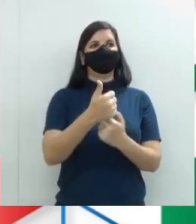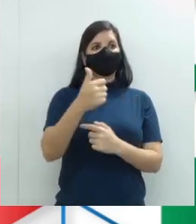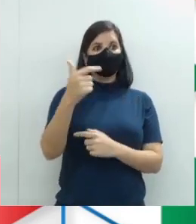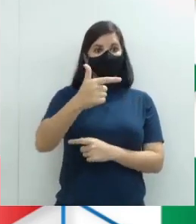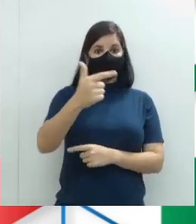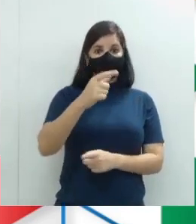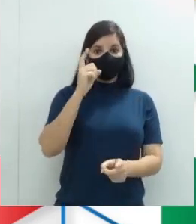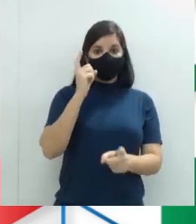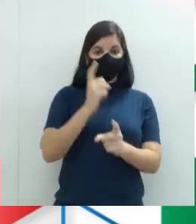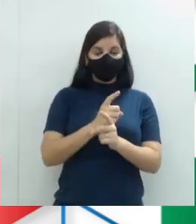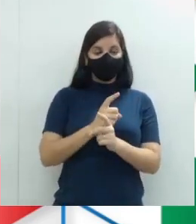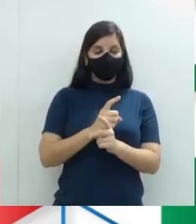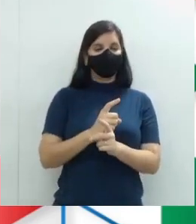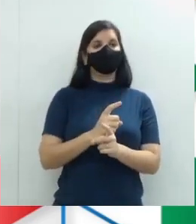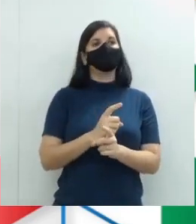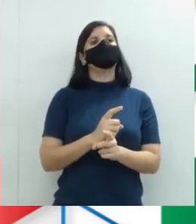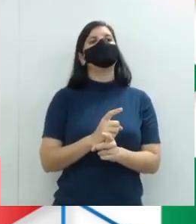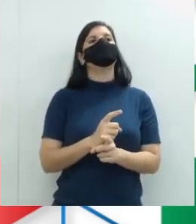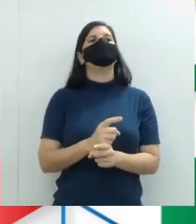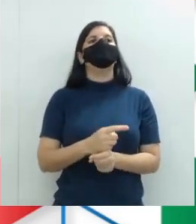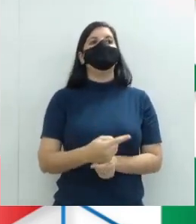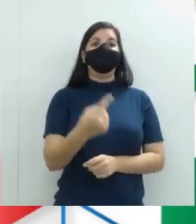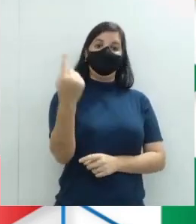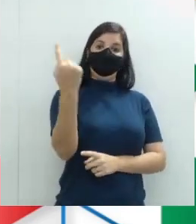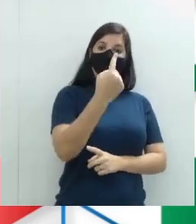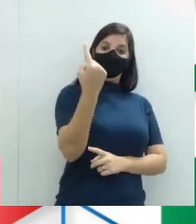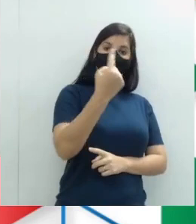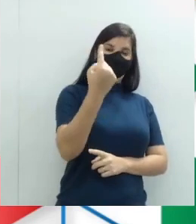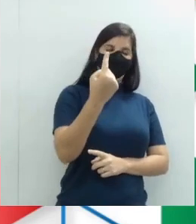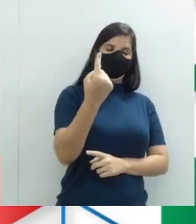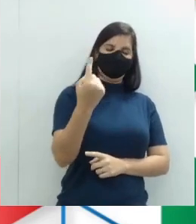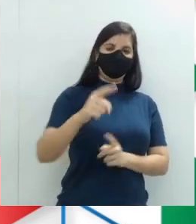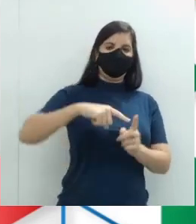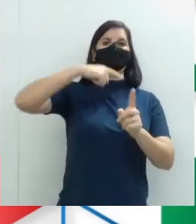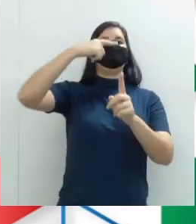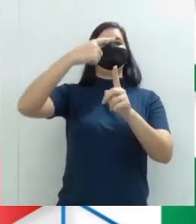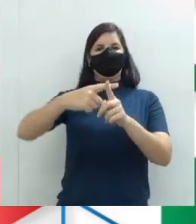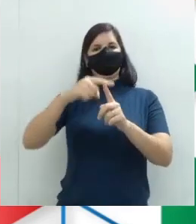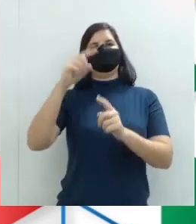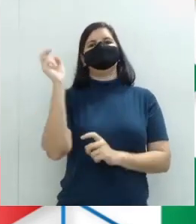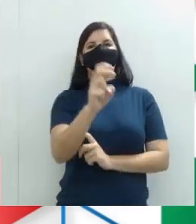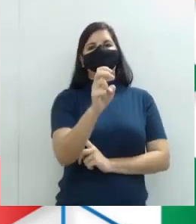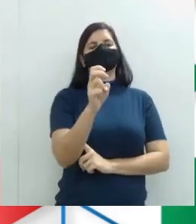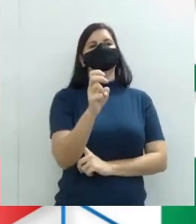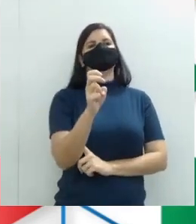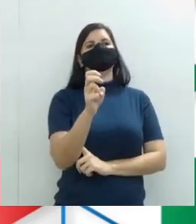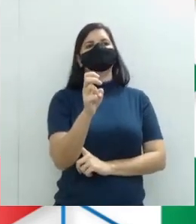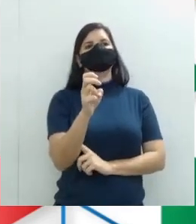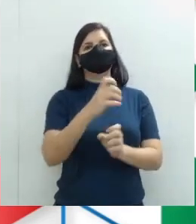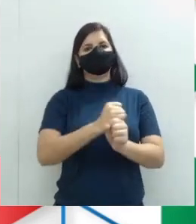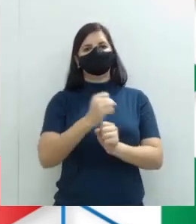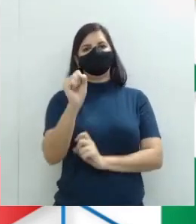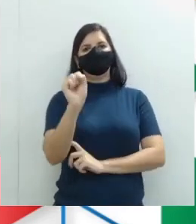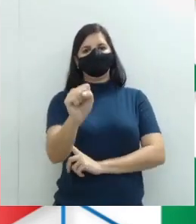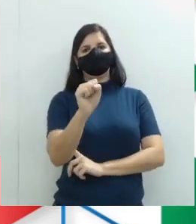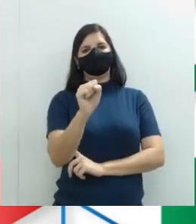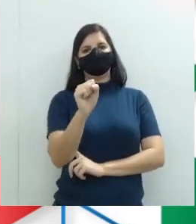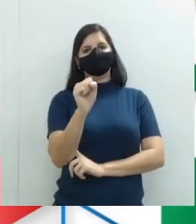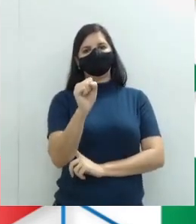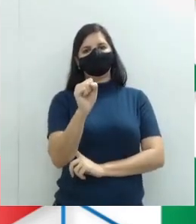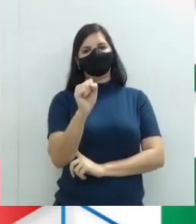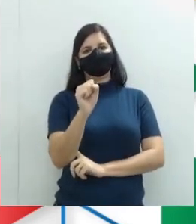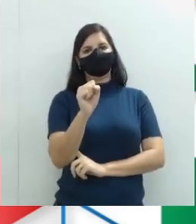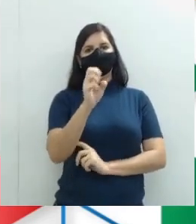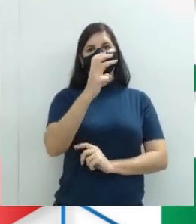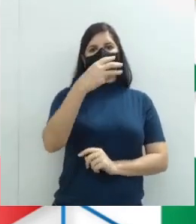termo, eu pego o primeiro e adiciono 5. Então, deu 8. Essa é a resposta.